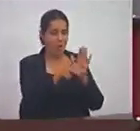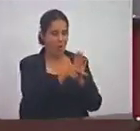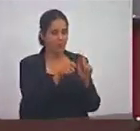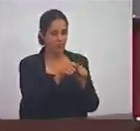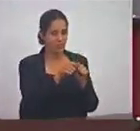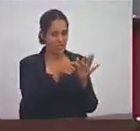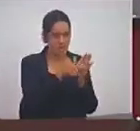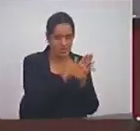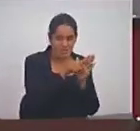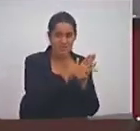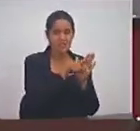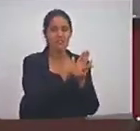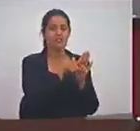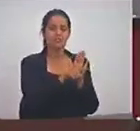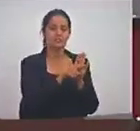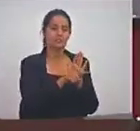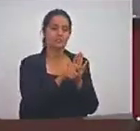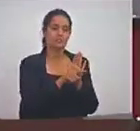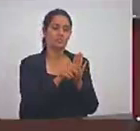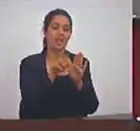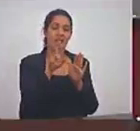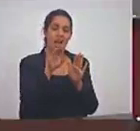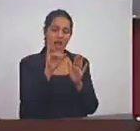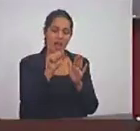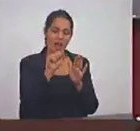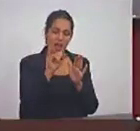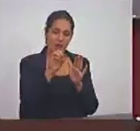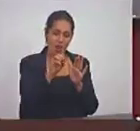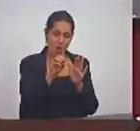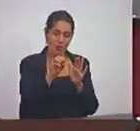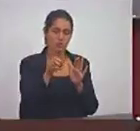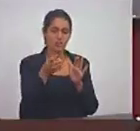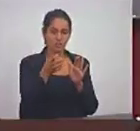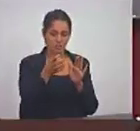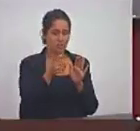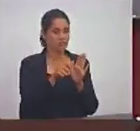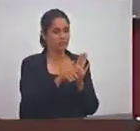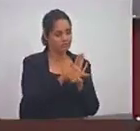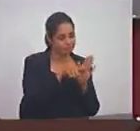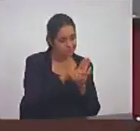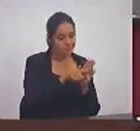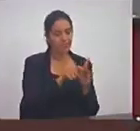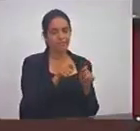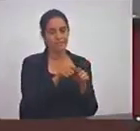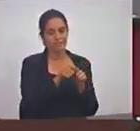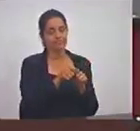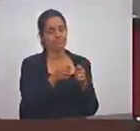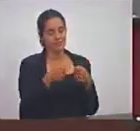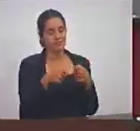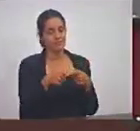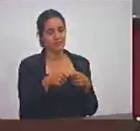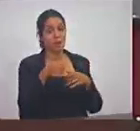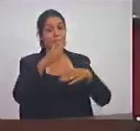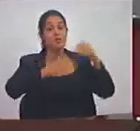tem estrutura, mas está faltando profissional, e os profissionais da saúde estão sobrecarregados. Então,